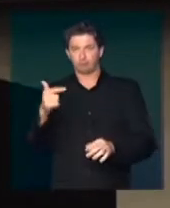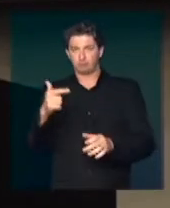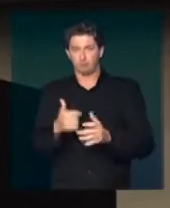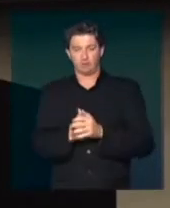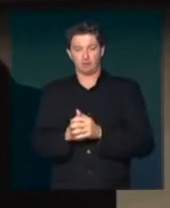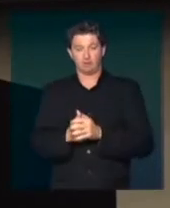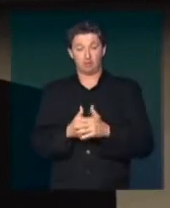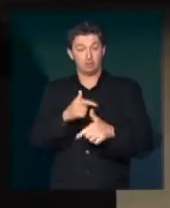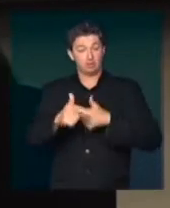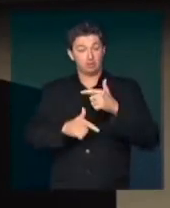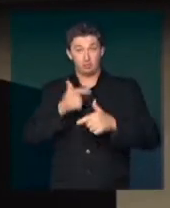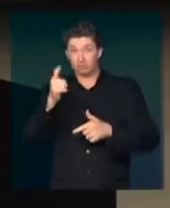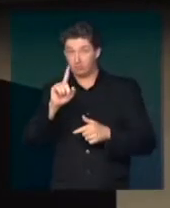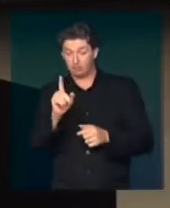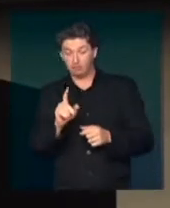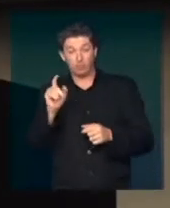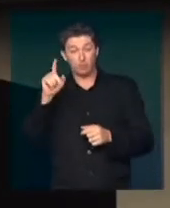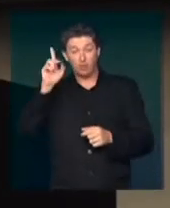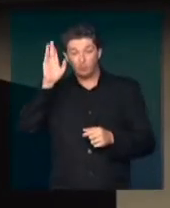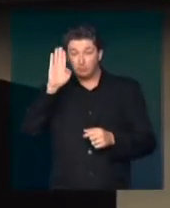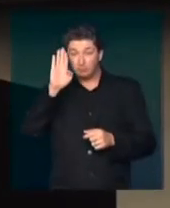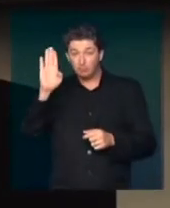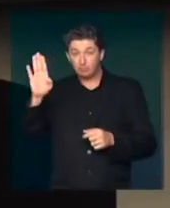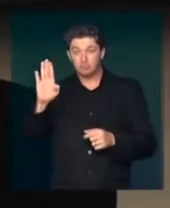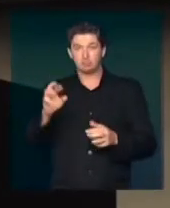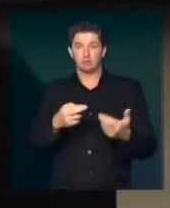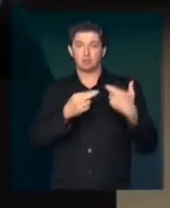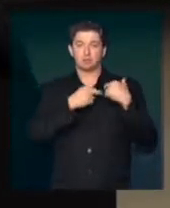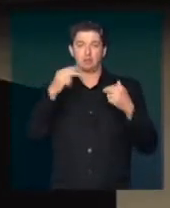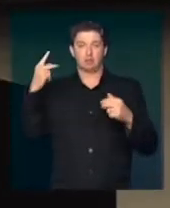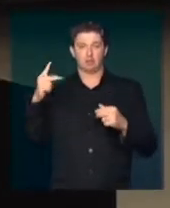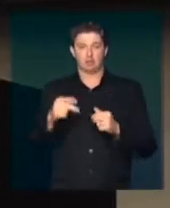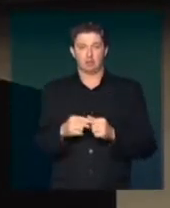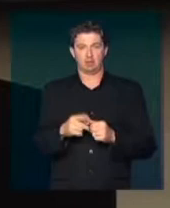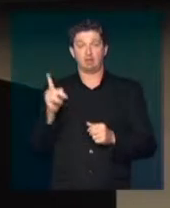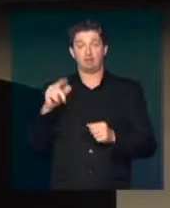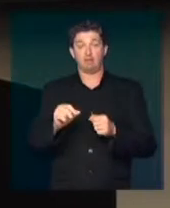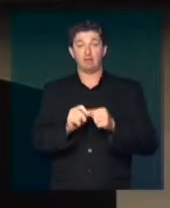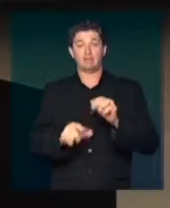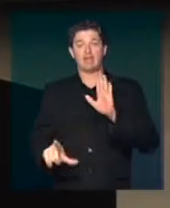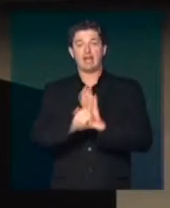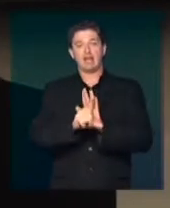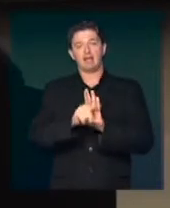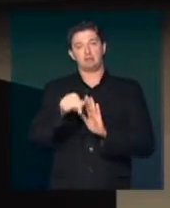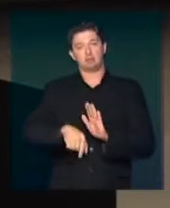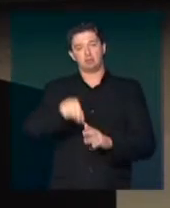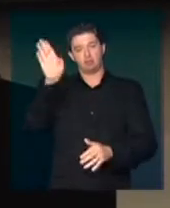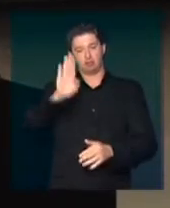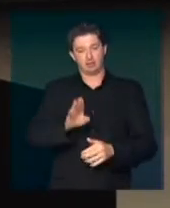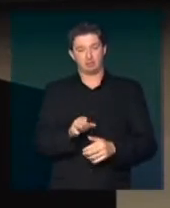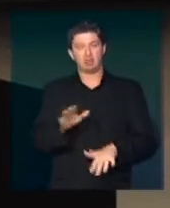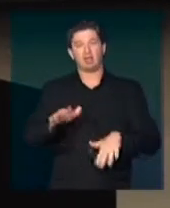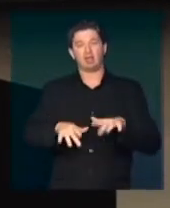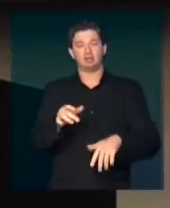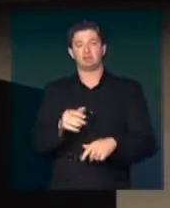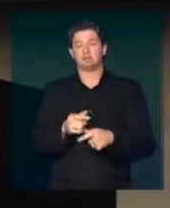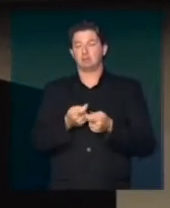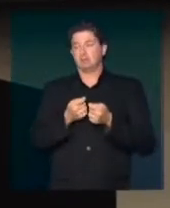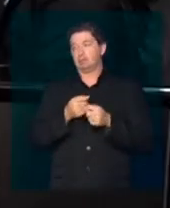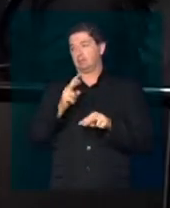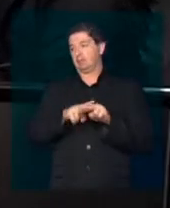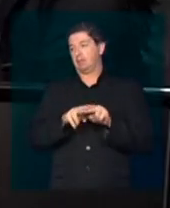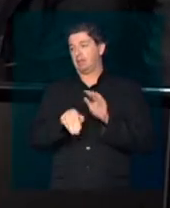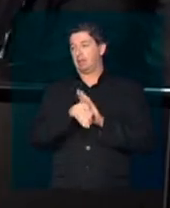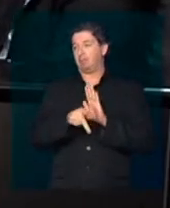não atua naquele que é o grande papel que ele tem, de legislar nesse país, fica muitas vezes refém das